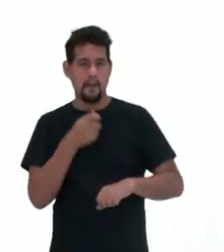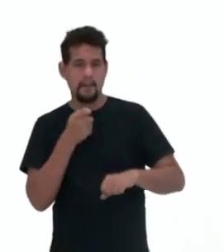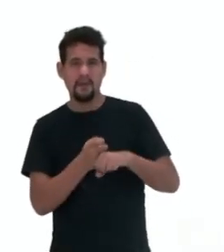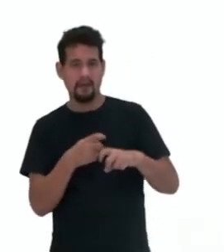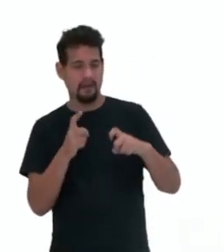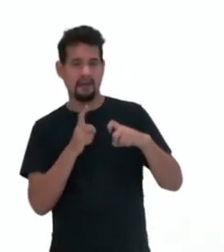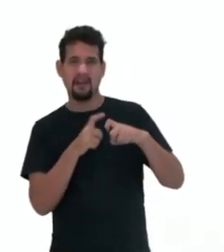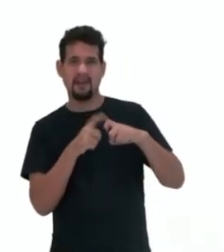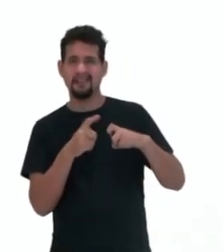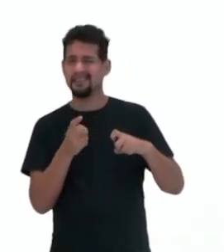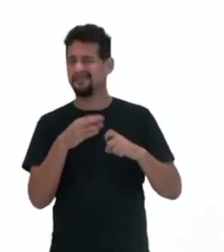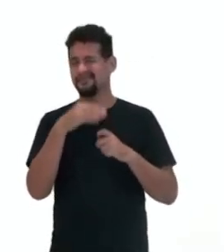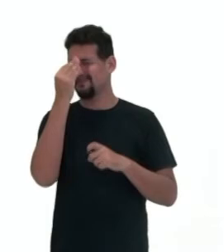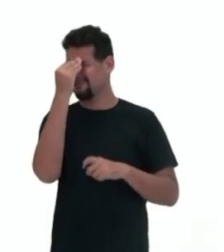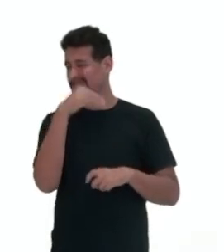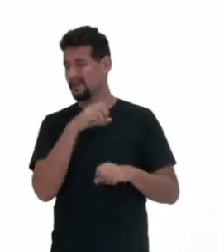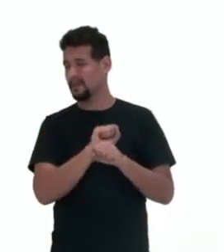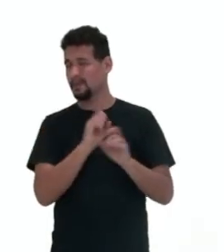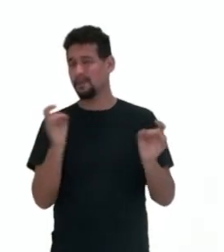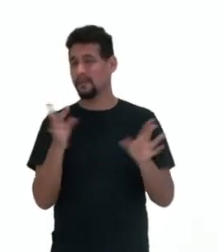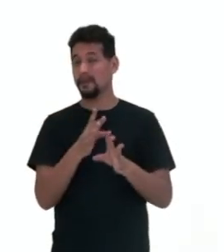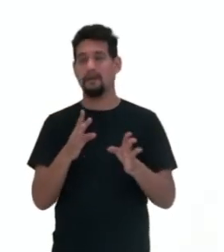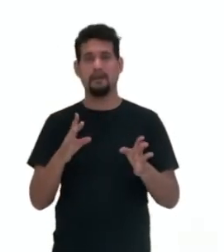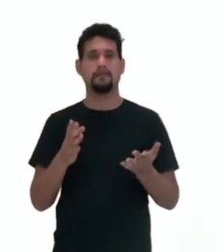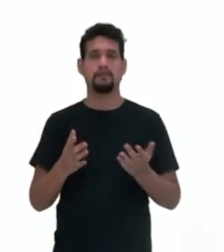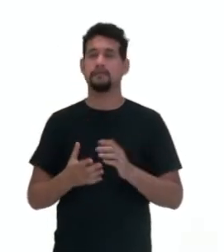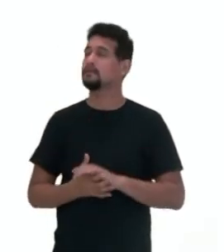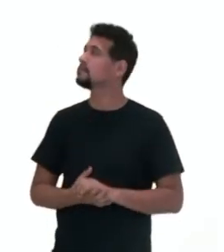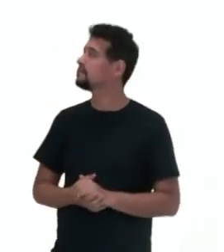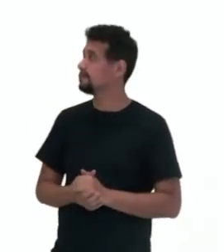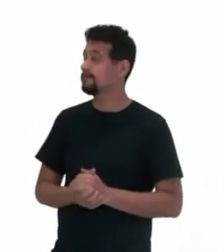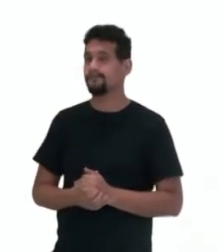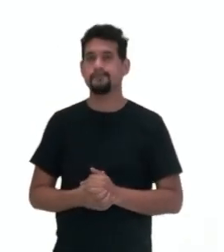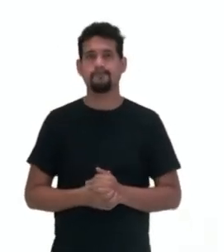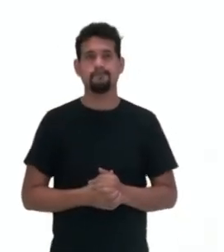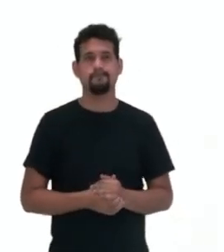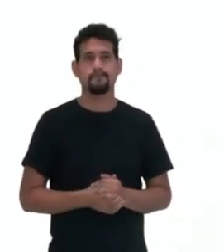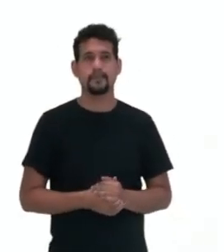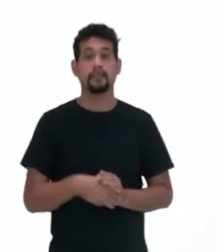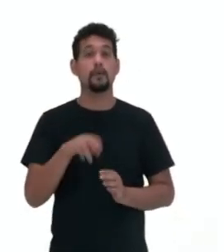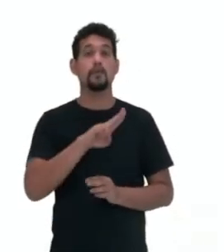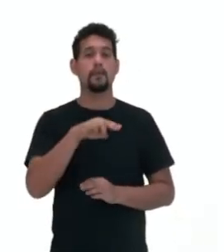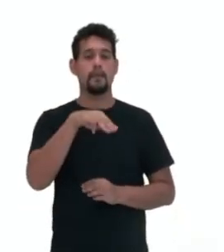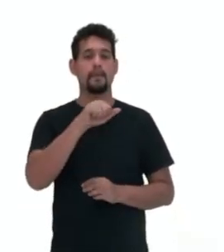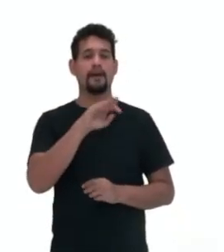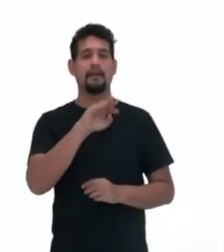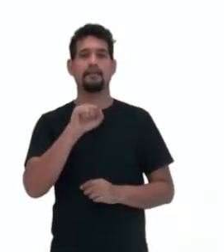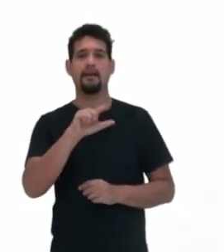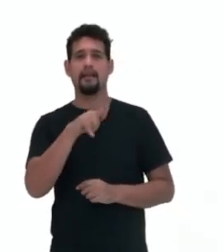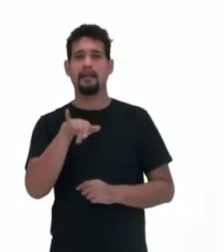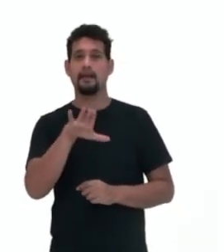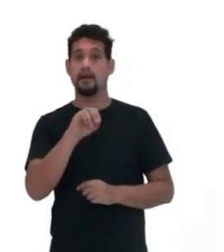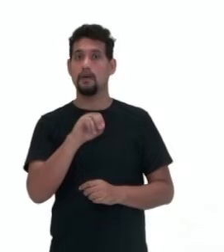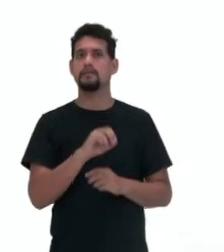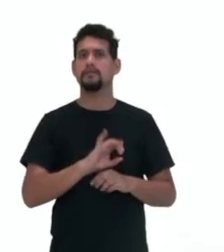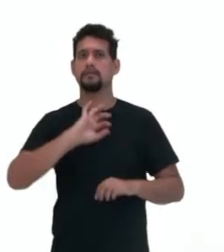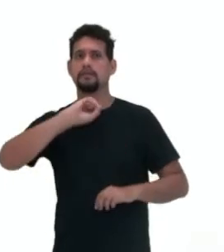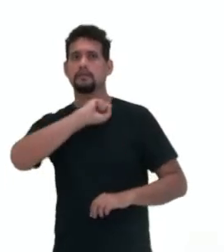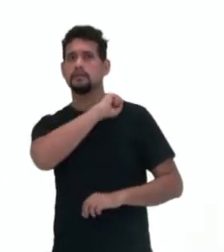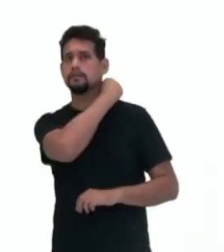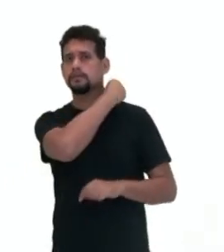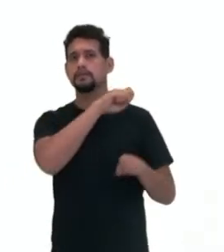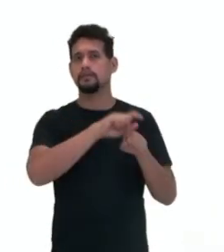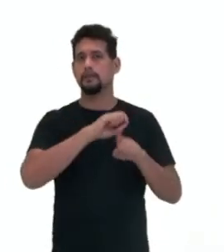dizendo, olha, desisti, acabou a luta. O mata-leão, que a professora acabou de dizer, que é o estrangulamento aplicado